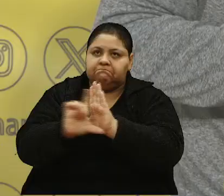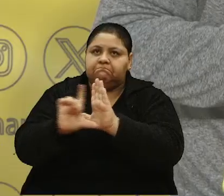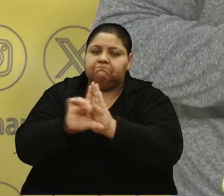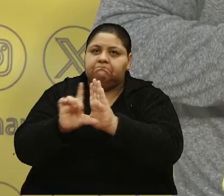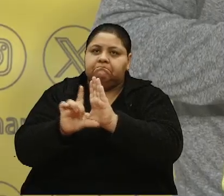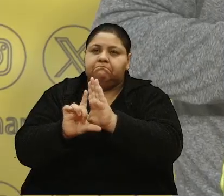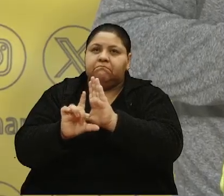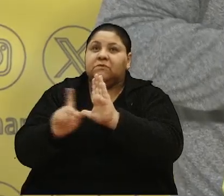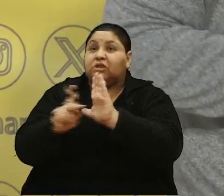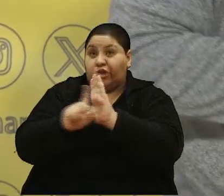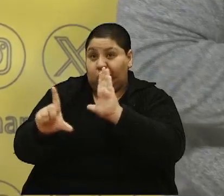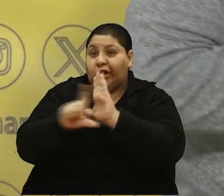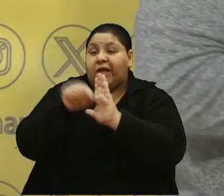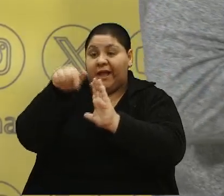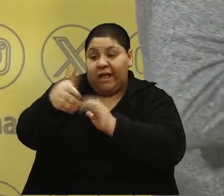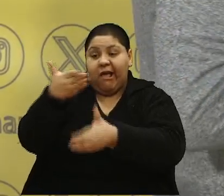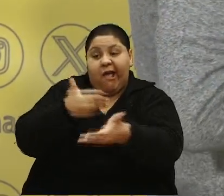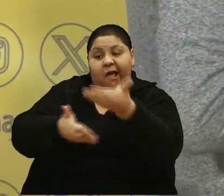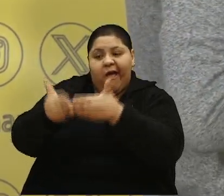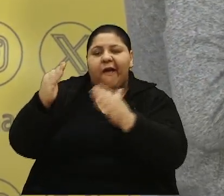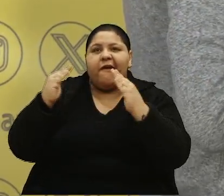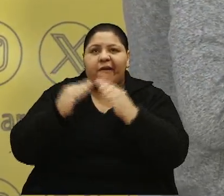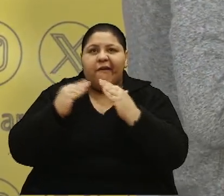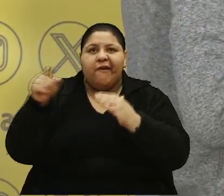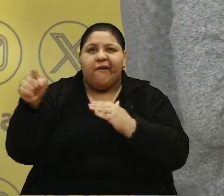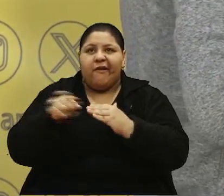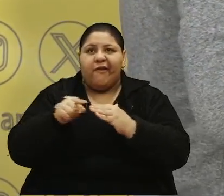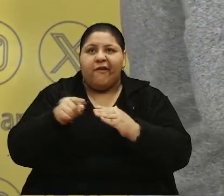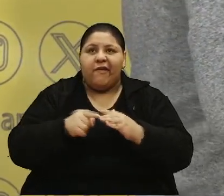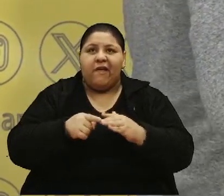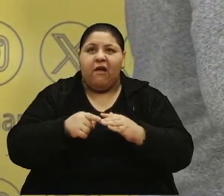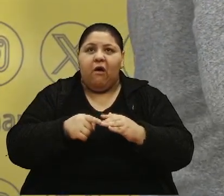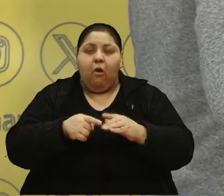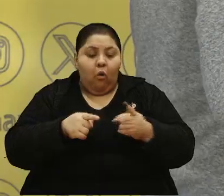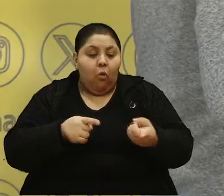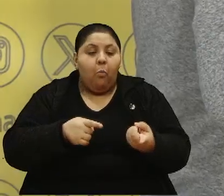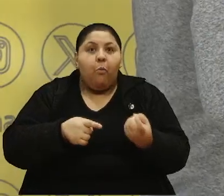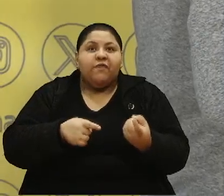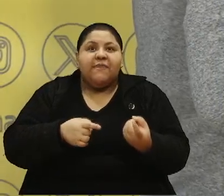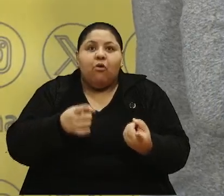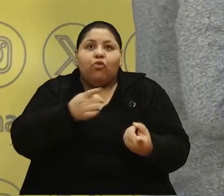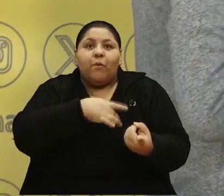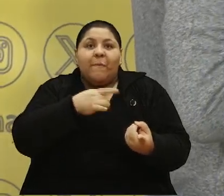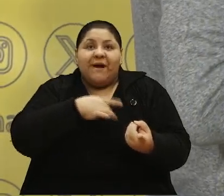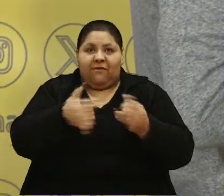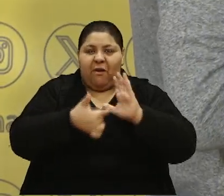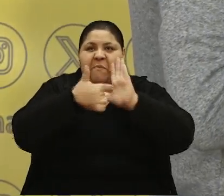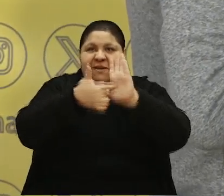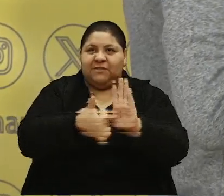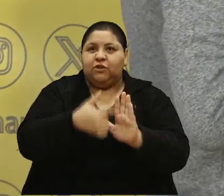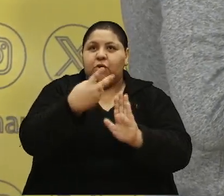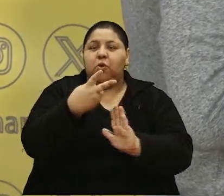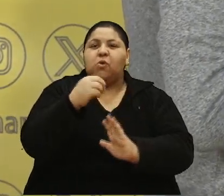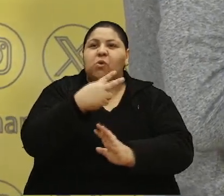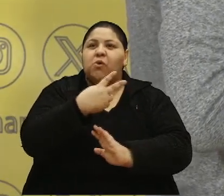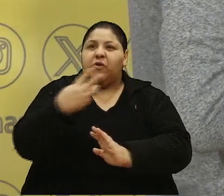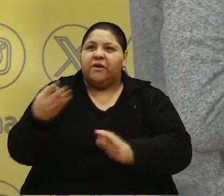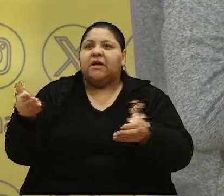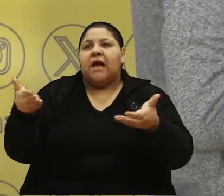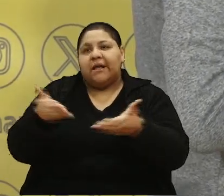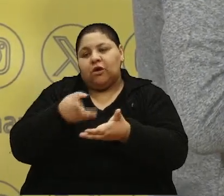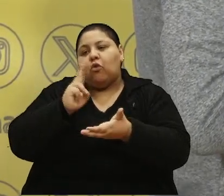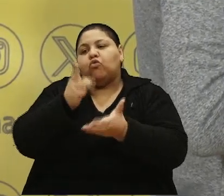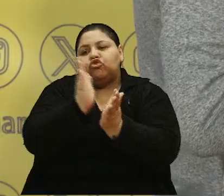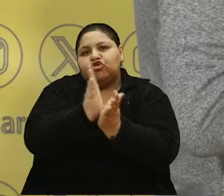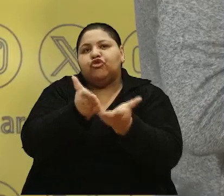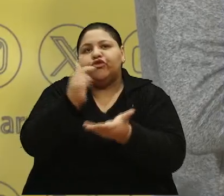de lei, melhor dizendo, que está tramitando aqui na casa, que é o botão do pânico, que a senhora apresentou em 2023, ainda está nas comissões,